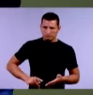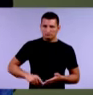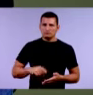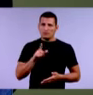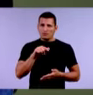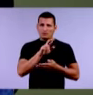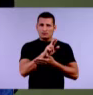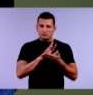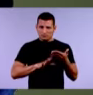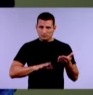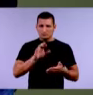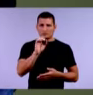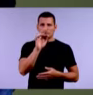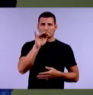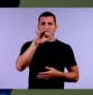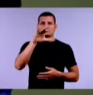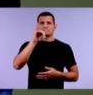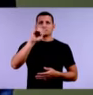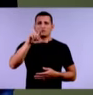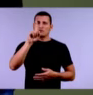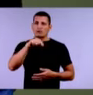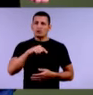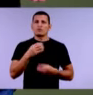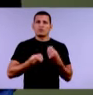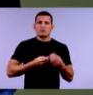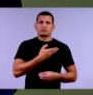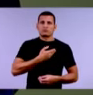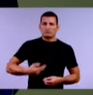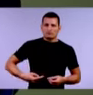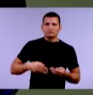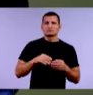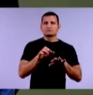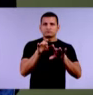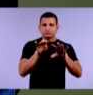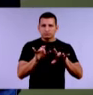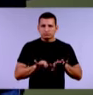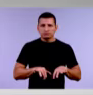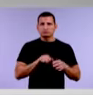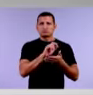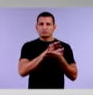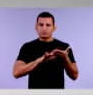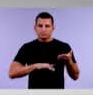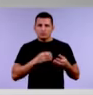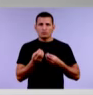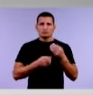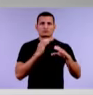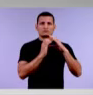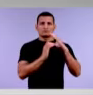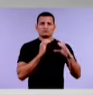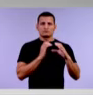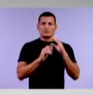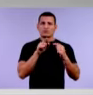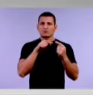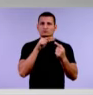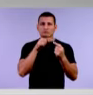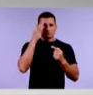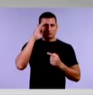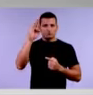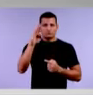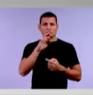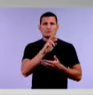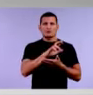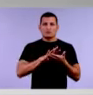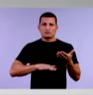é a maneira pela qual o poder público redige atos normativos e comunicações. Então, o objetivo principal da